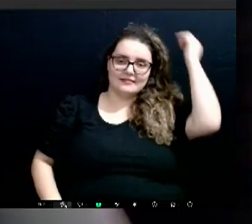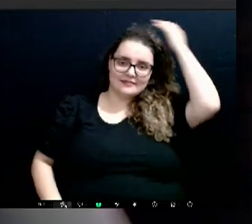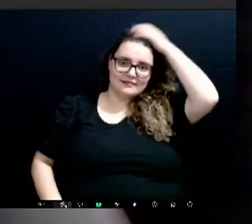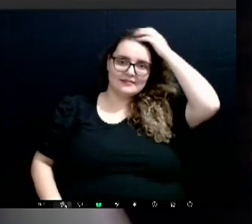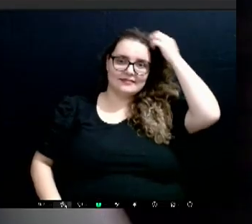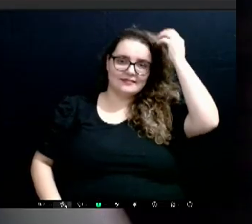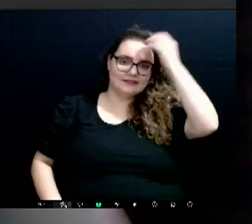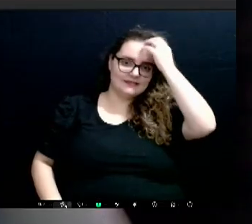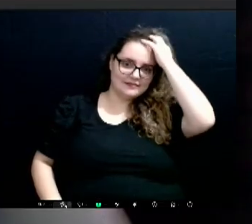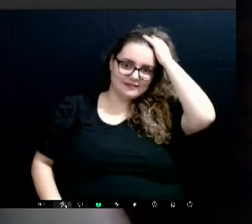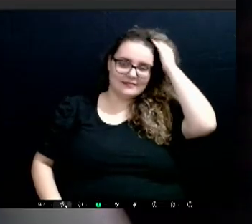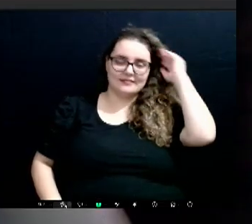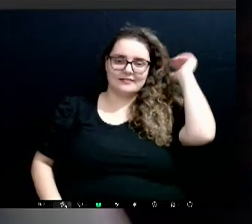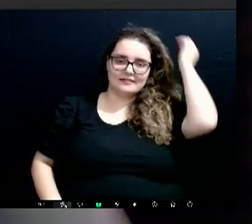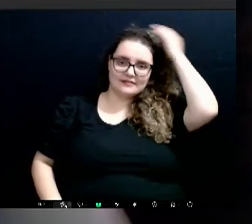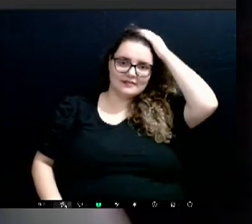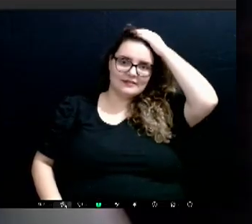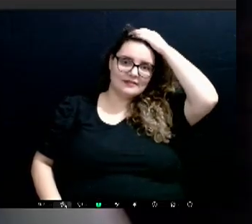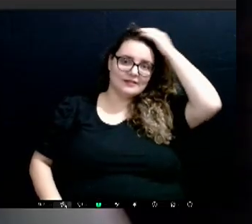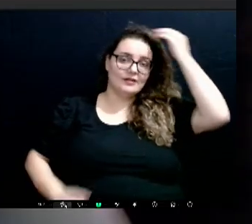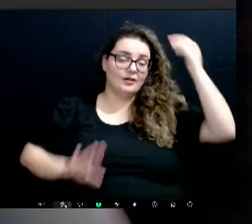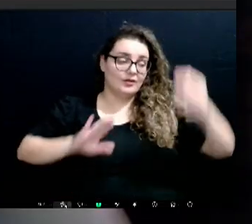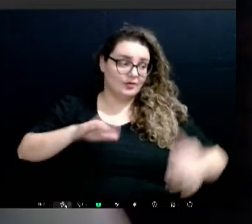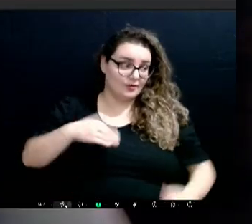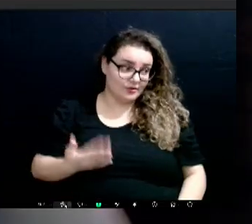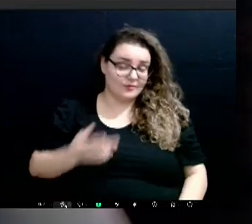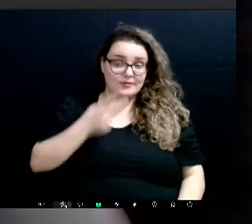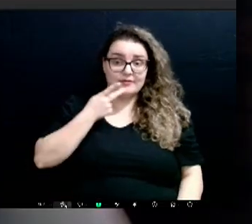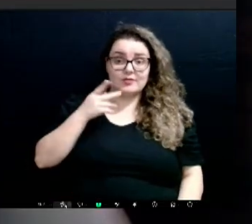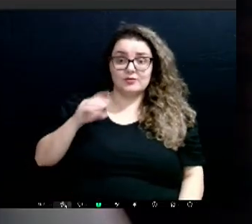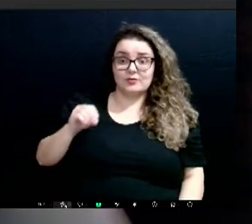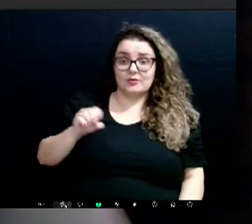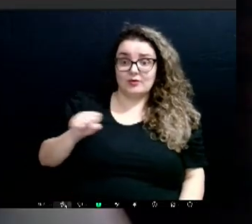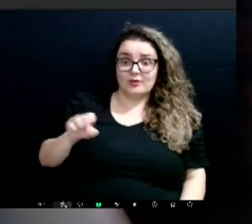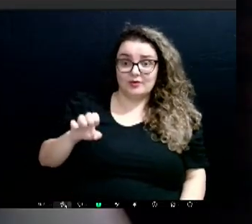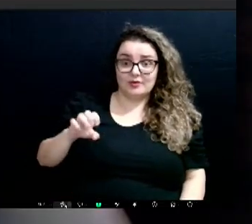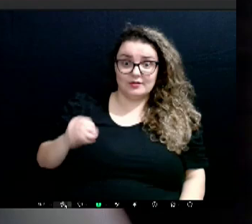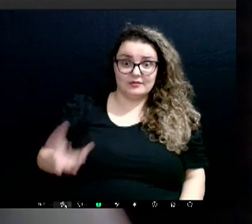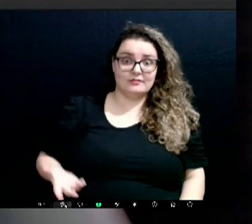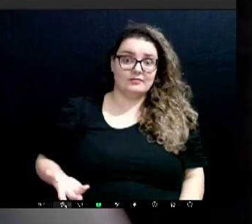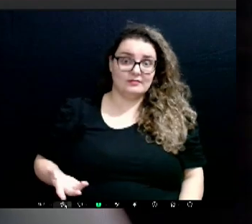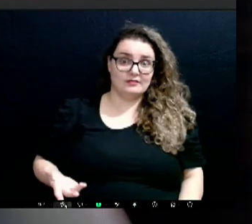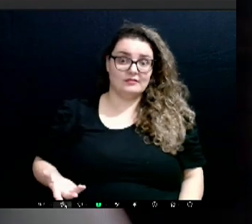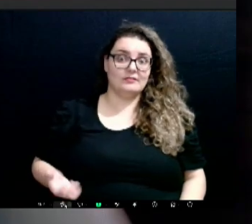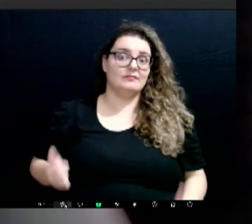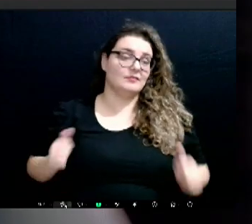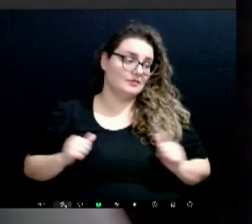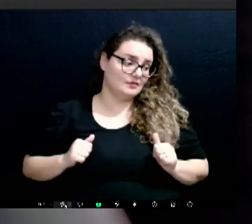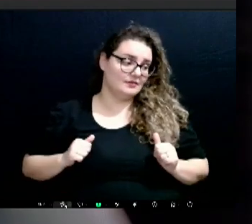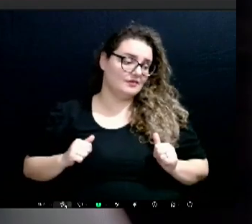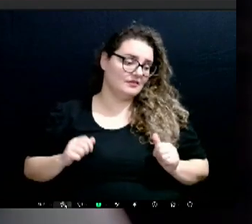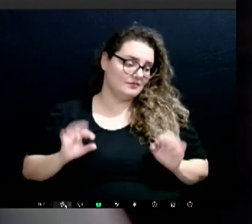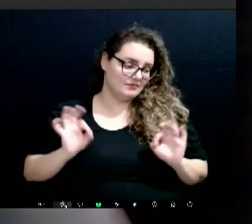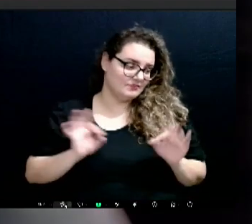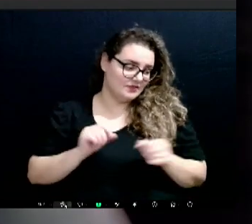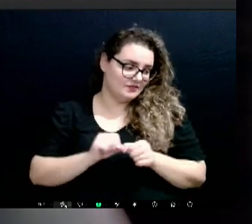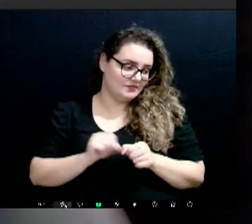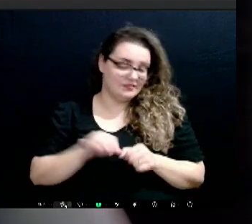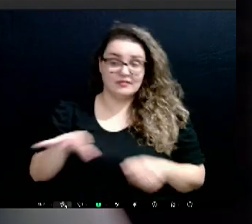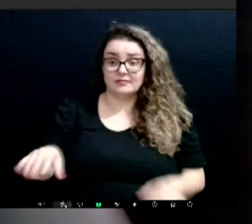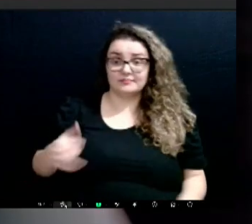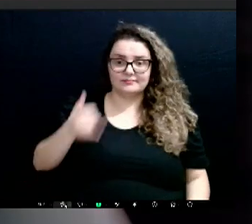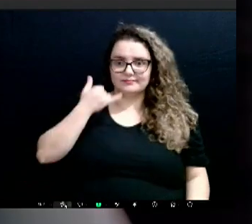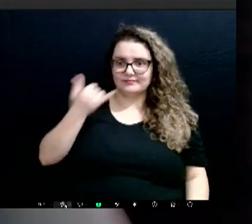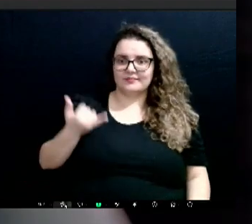uma dificuldade em lidar com o ócio. A gente fala assim, ai, tô sem fazer nada, eu vou pegar o celular. Vou pegar o celular. E ninguém quer falar, tô sem fazer